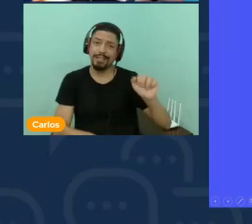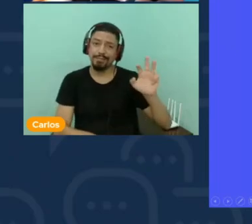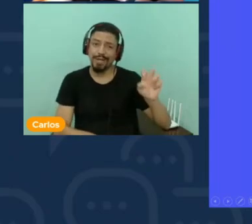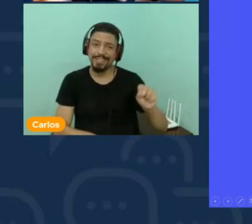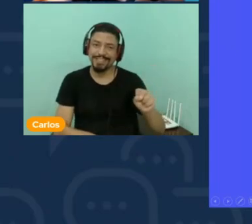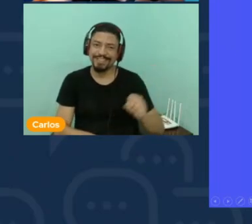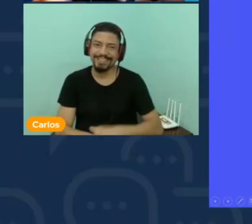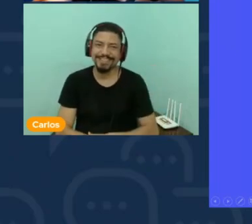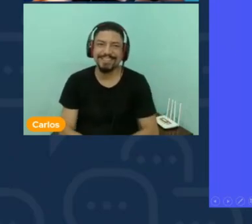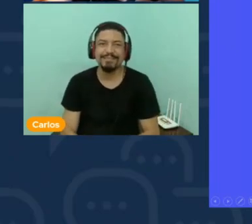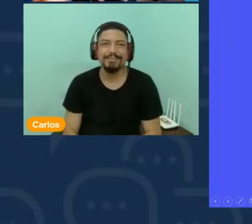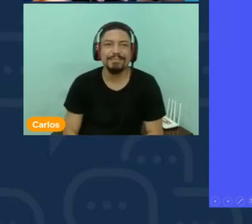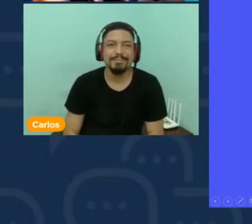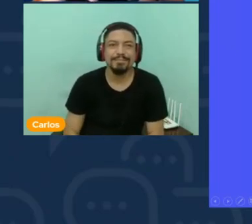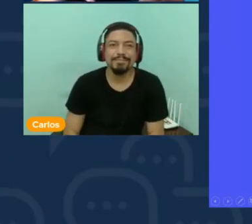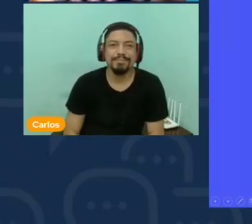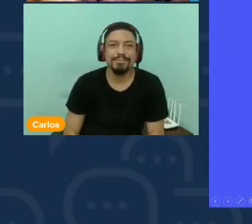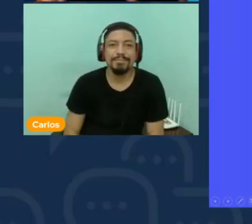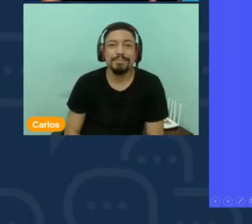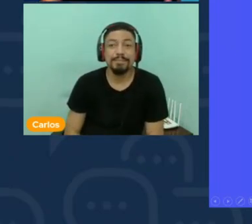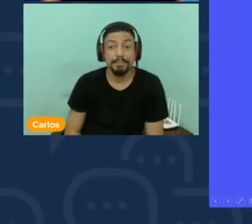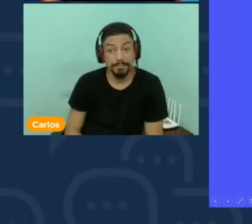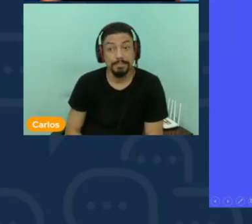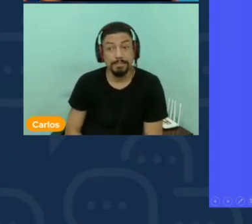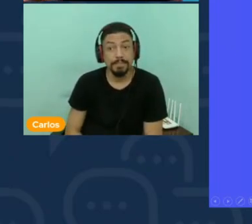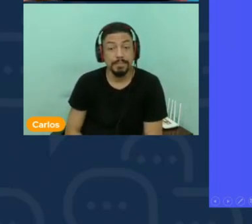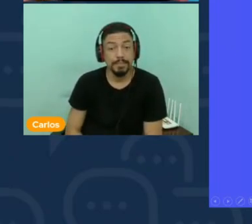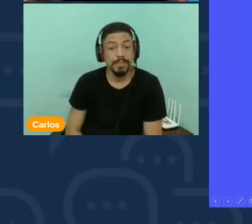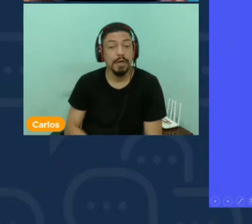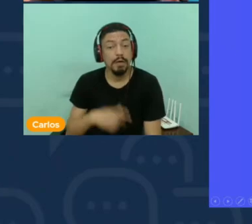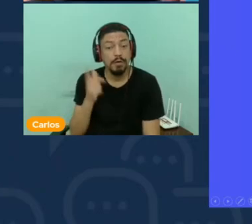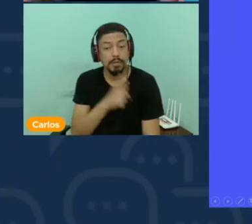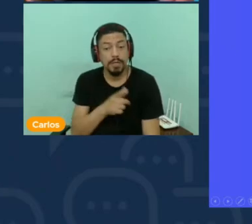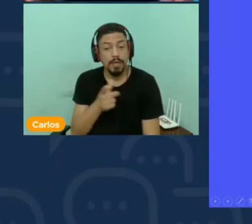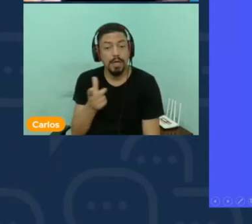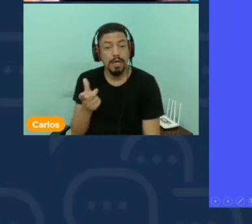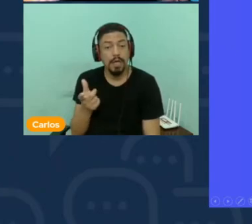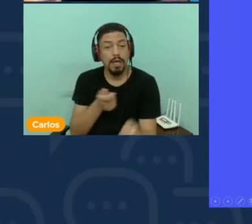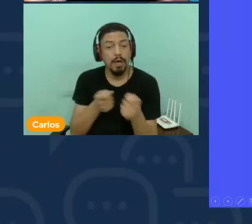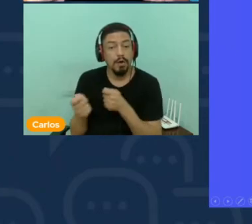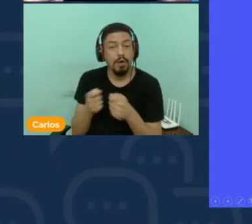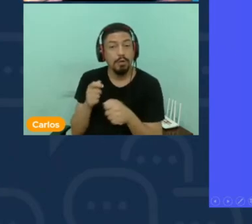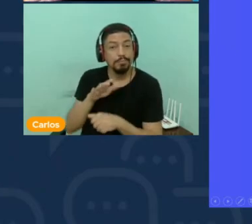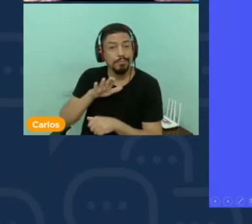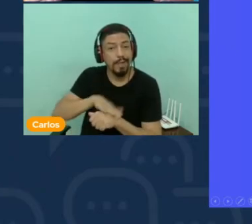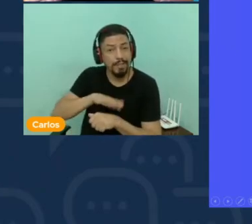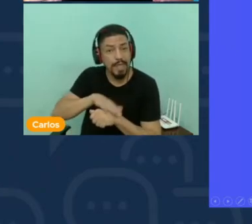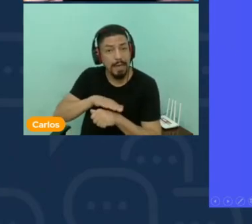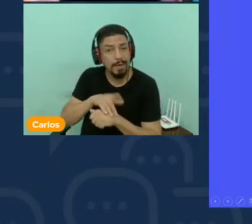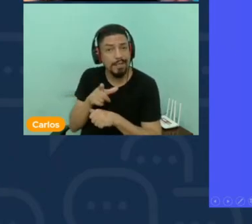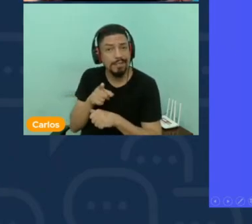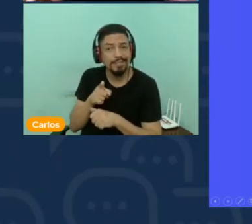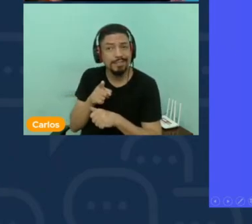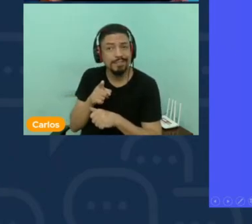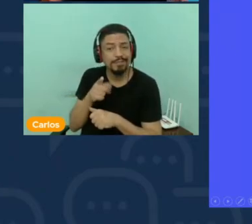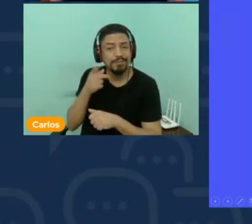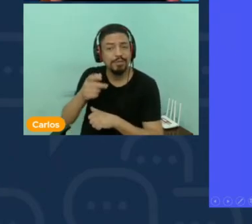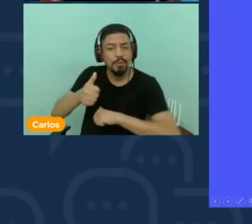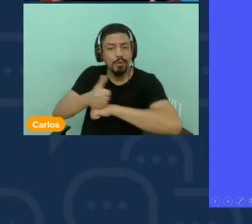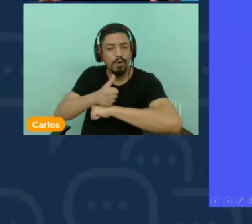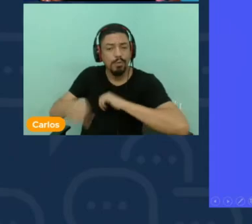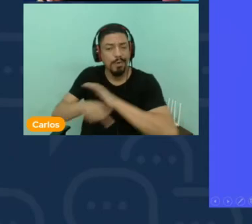AWS. Então, também economiza o tempo ali do seu profissional